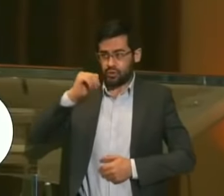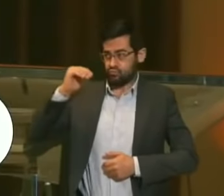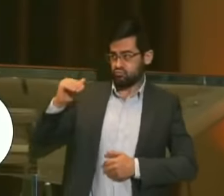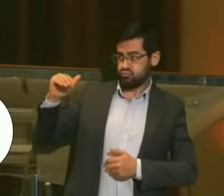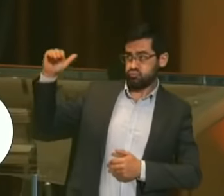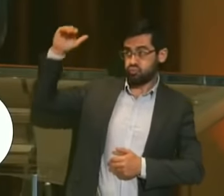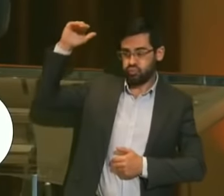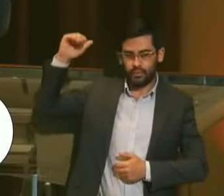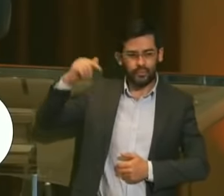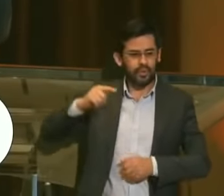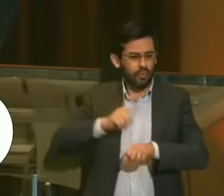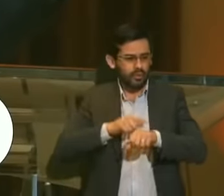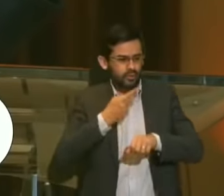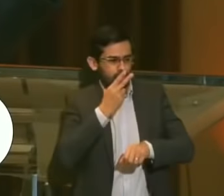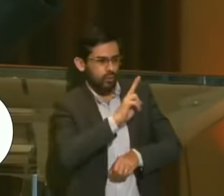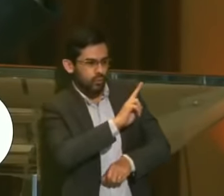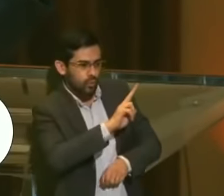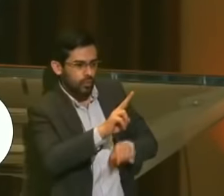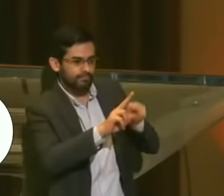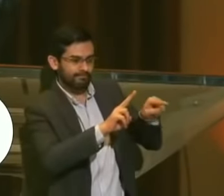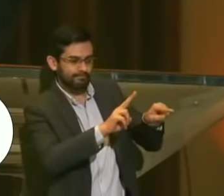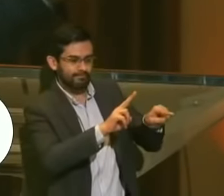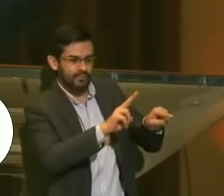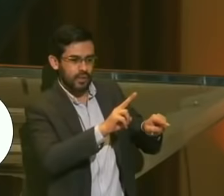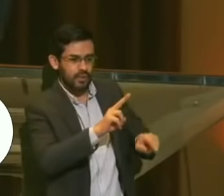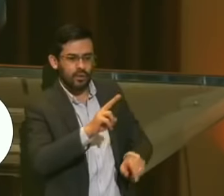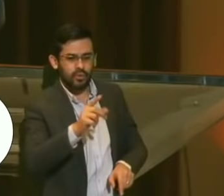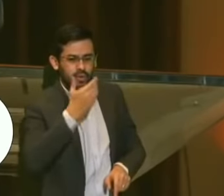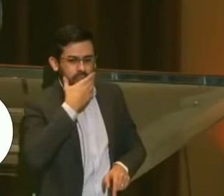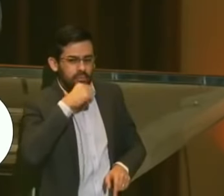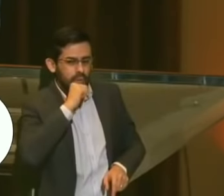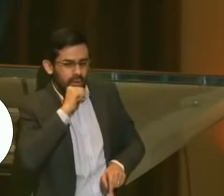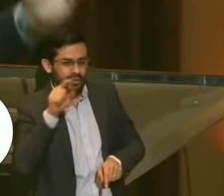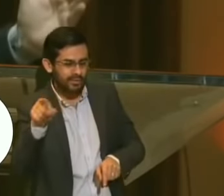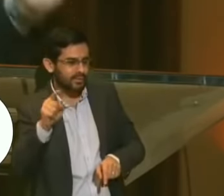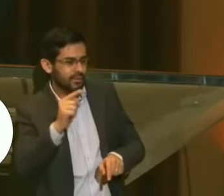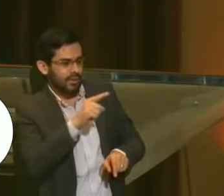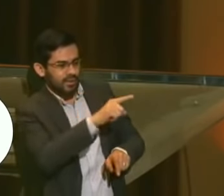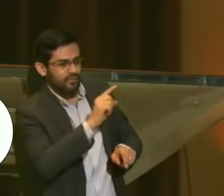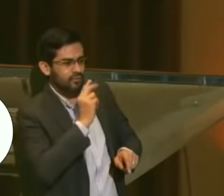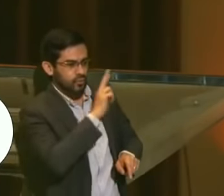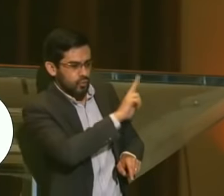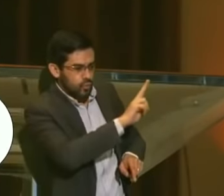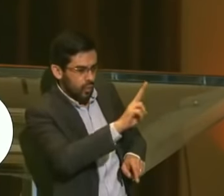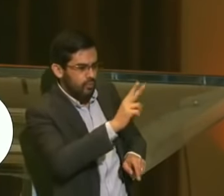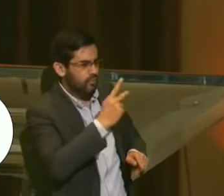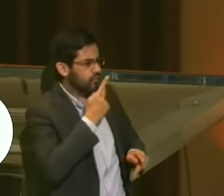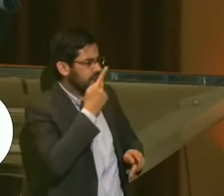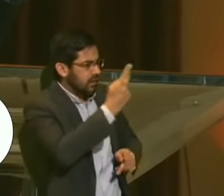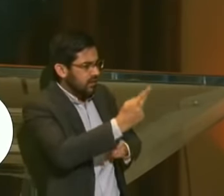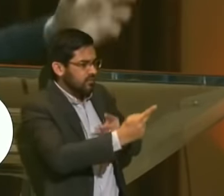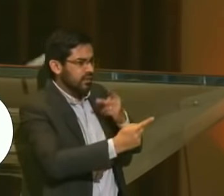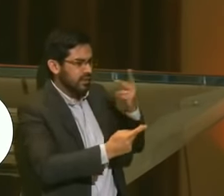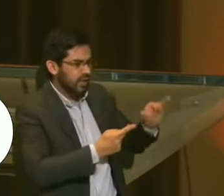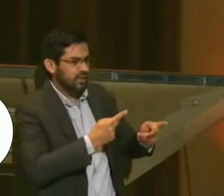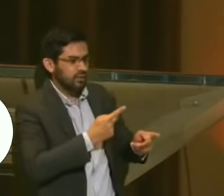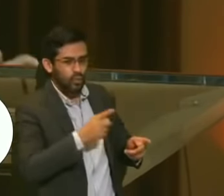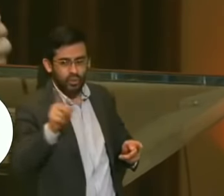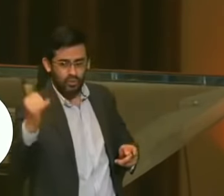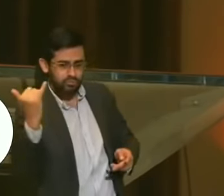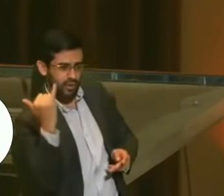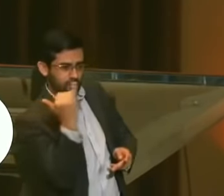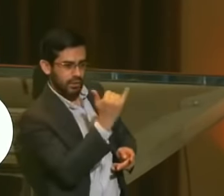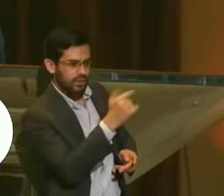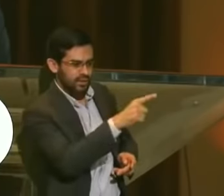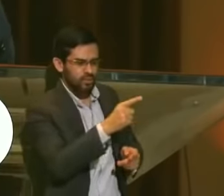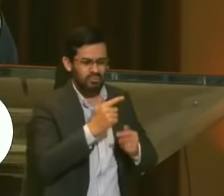grande, e quando eu falei o nome dele, papai dele, quando eu falei o nome dele, comecei a dizer o que aquele papai tinha falado,